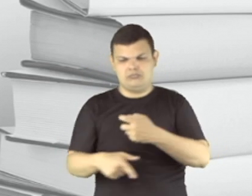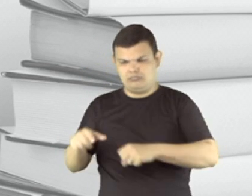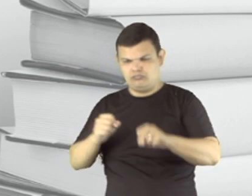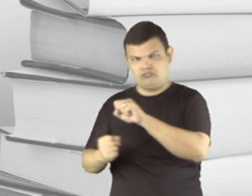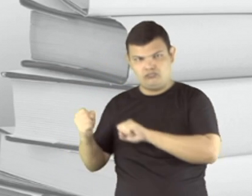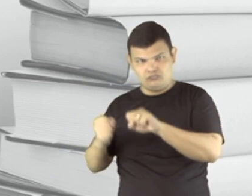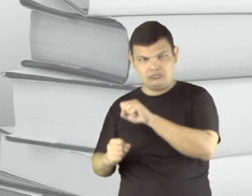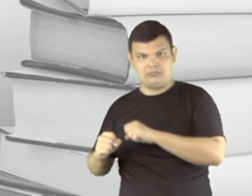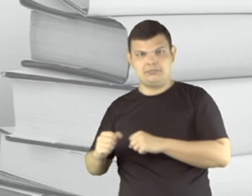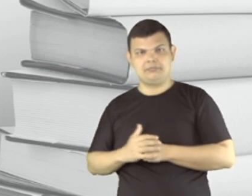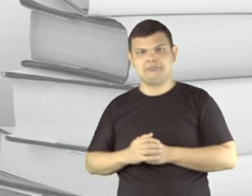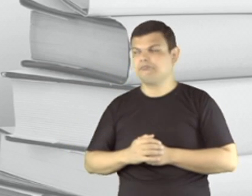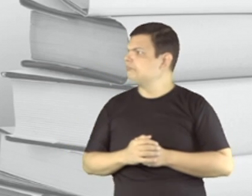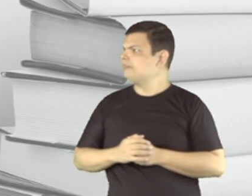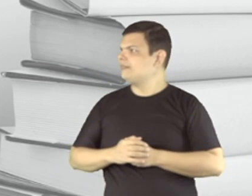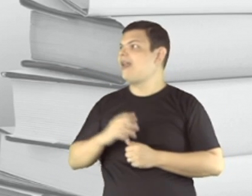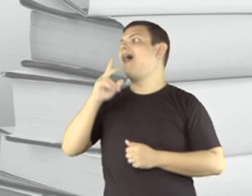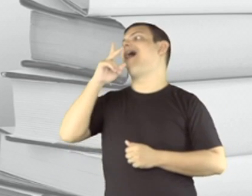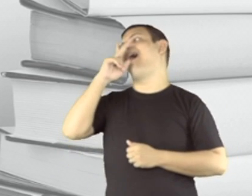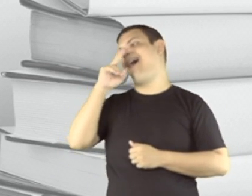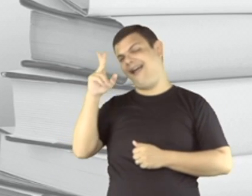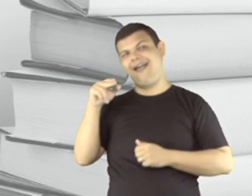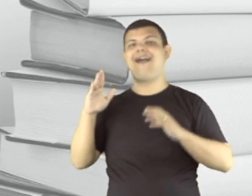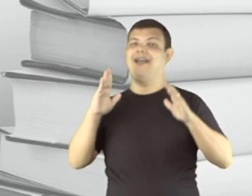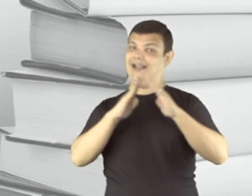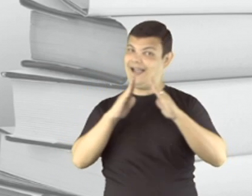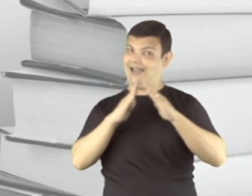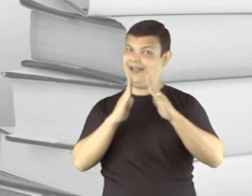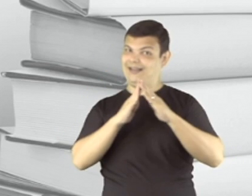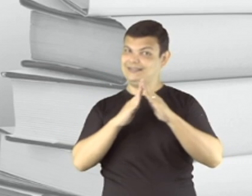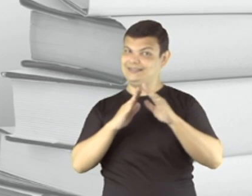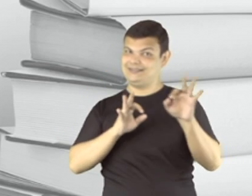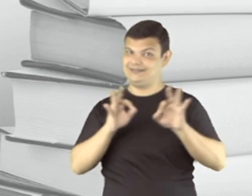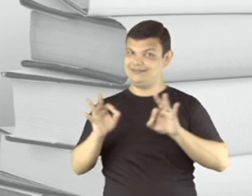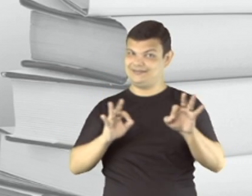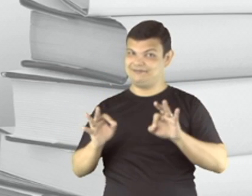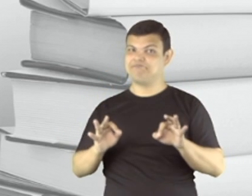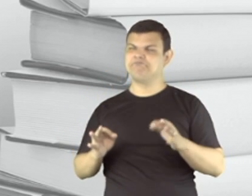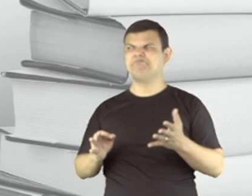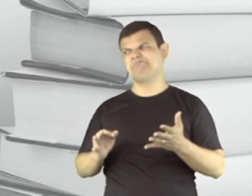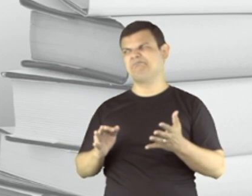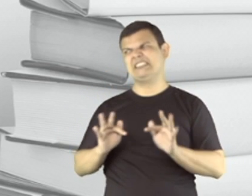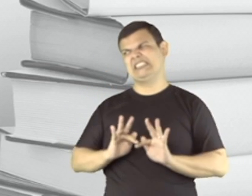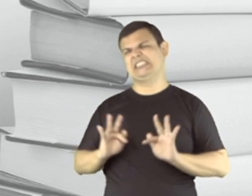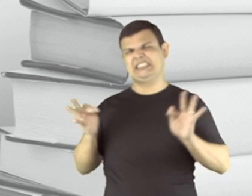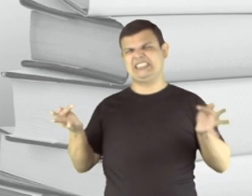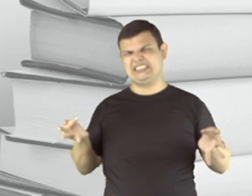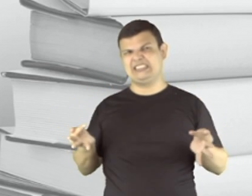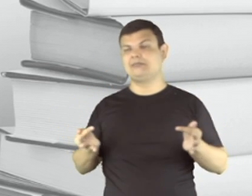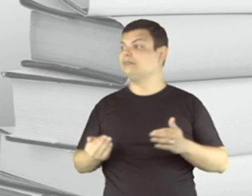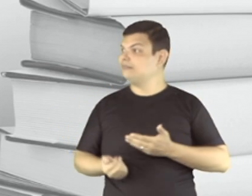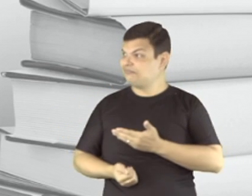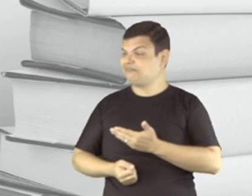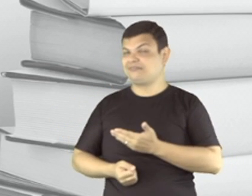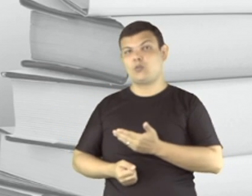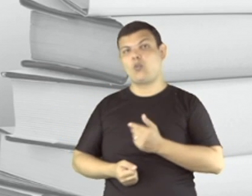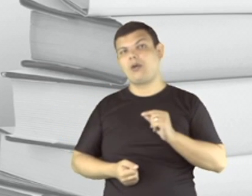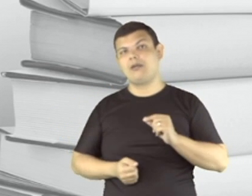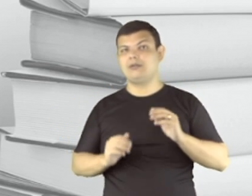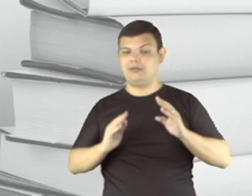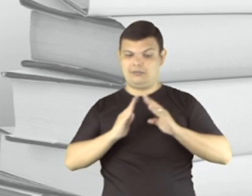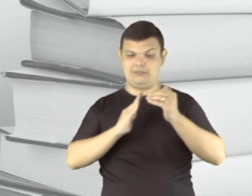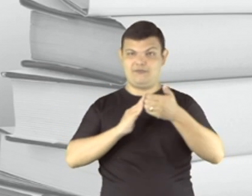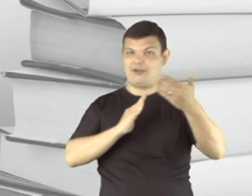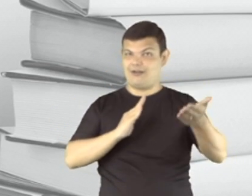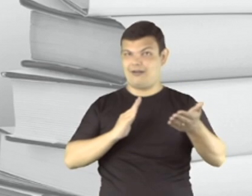serviço. Aí eu já identifico, é uma planta, uma planta de uma casa, né? Bem rudimentar, mas uma planta de uma casa, em que aqui eu tenho